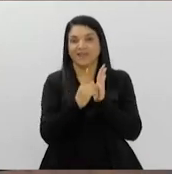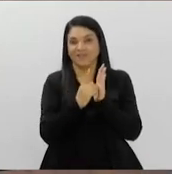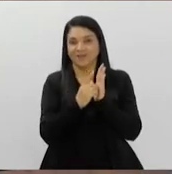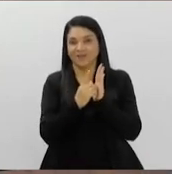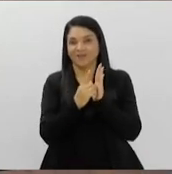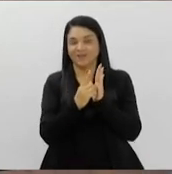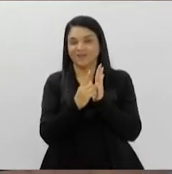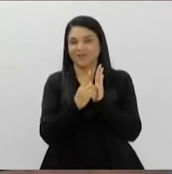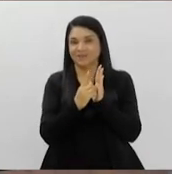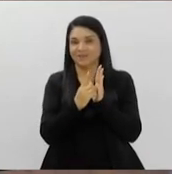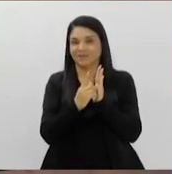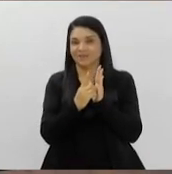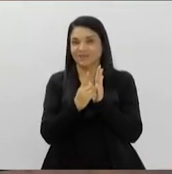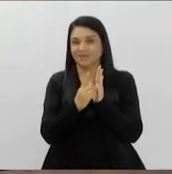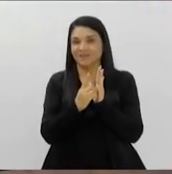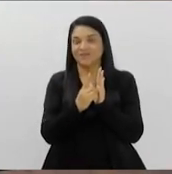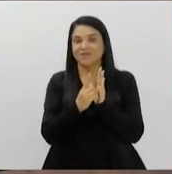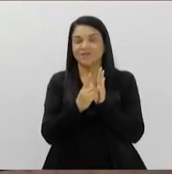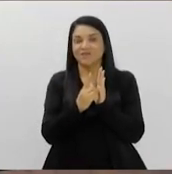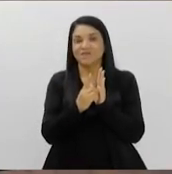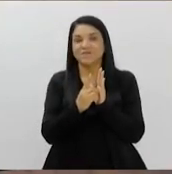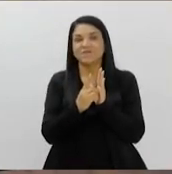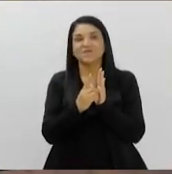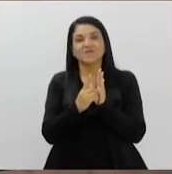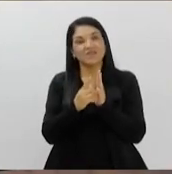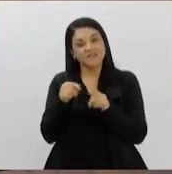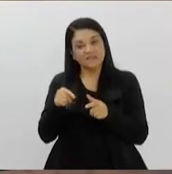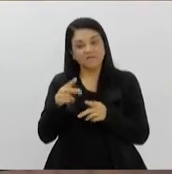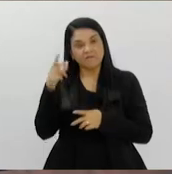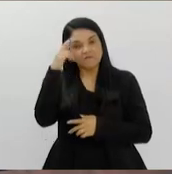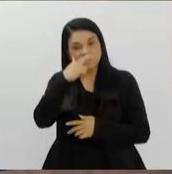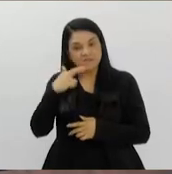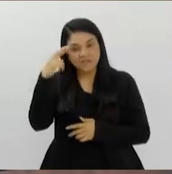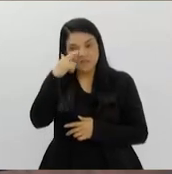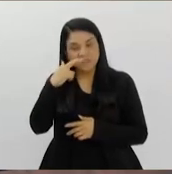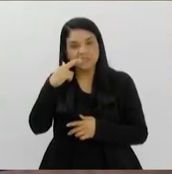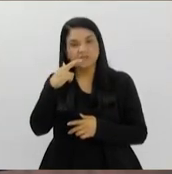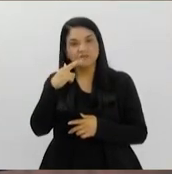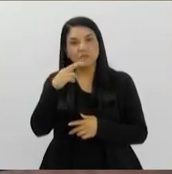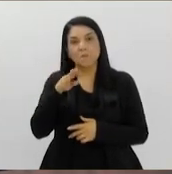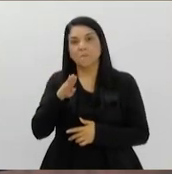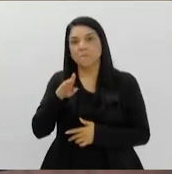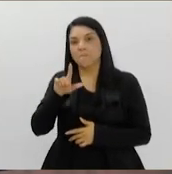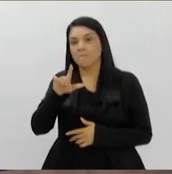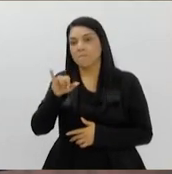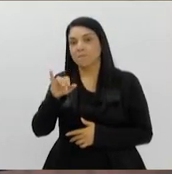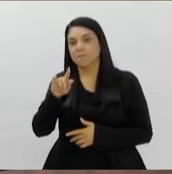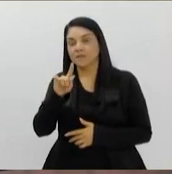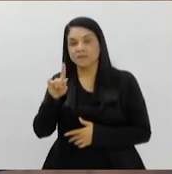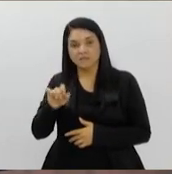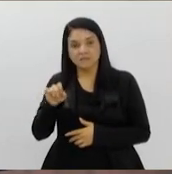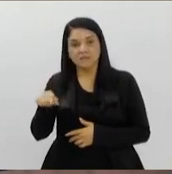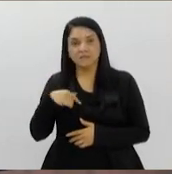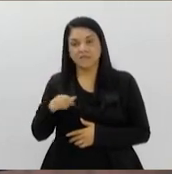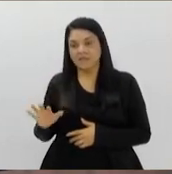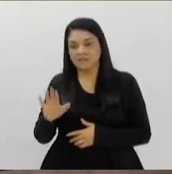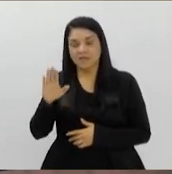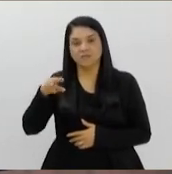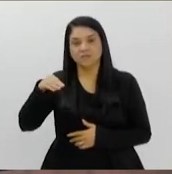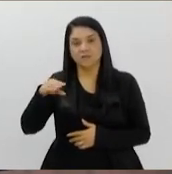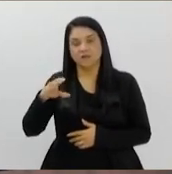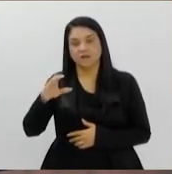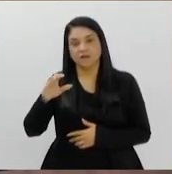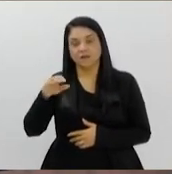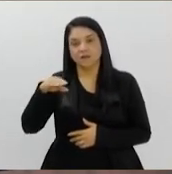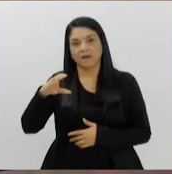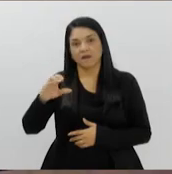criaram a polícia do DETRO por conta própria e estavam fazendo aquela famosa dura blitz no cidadão de bem na Serra de Paracambi. Nós trouxemos